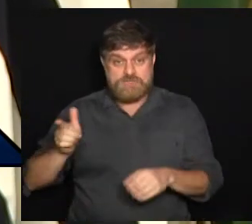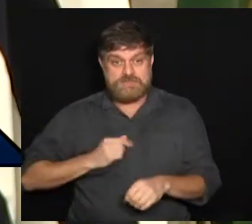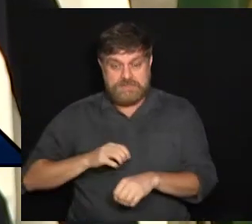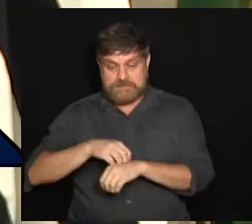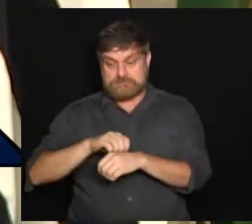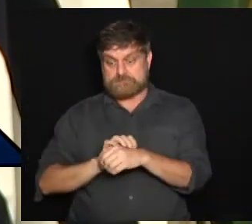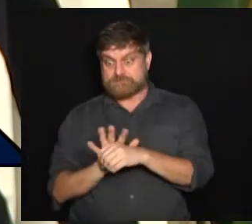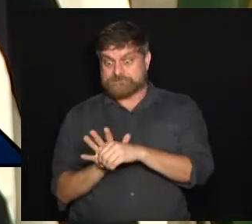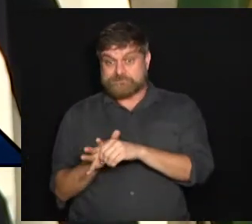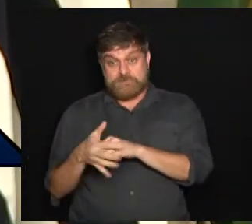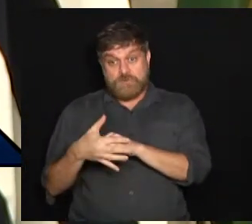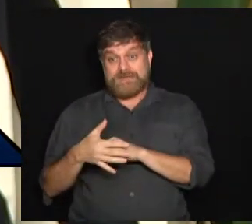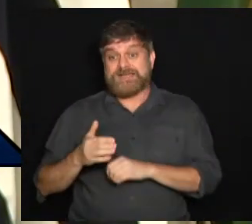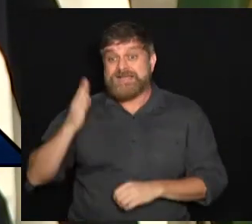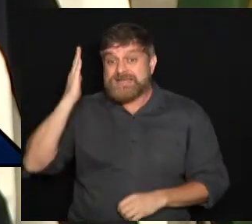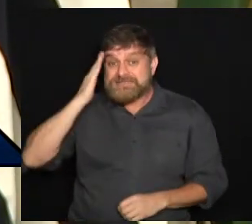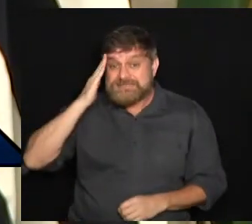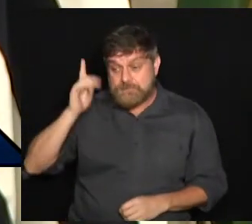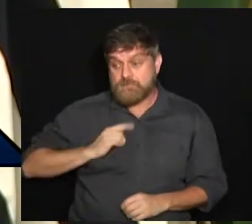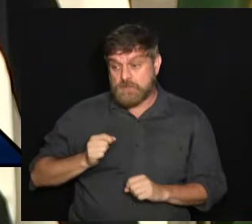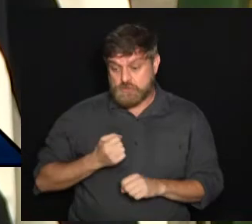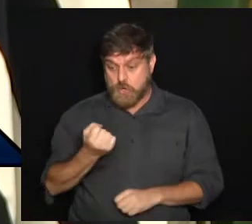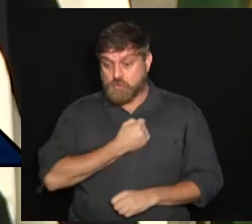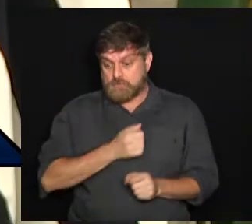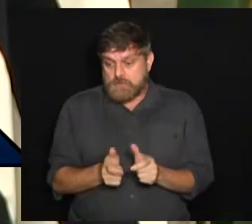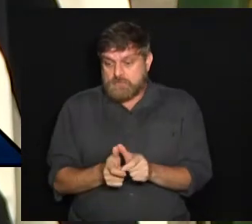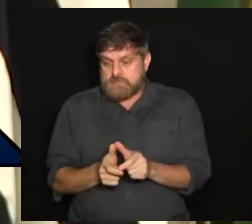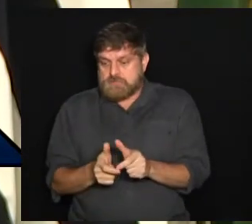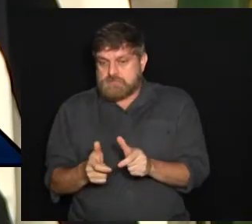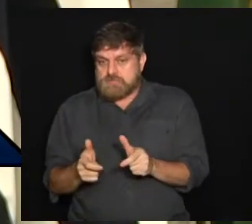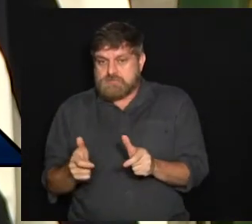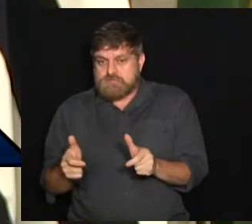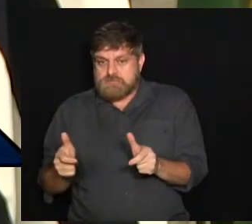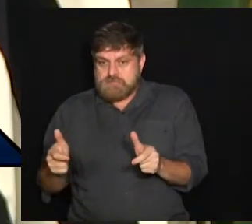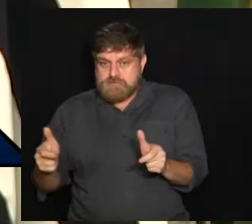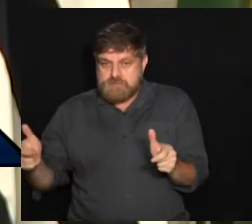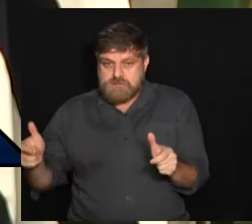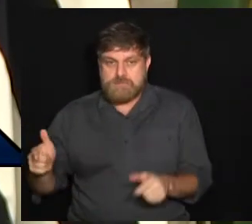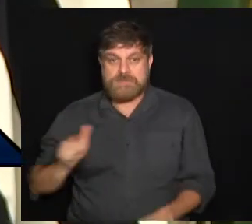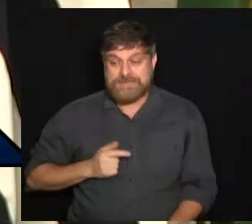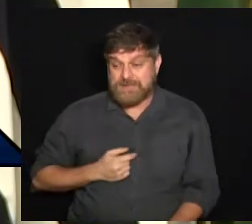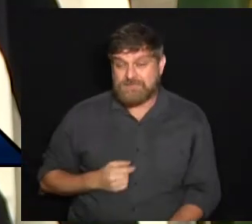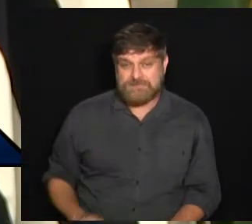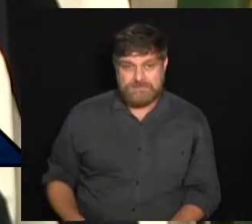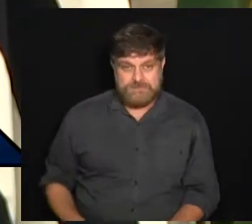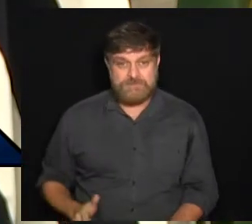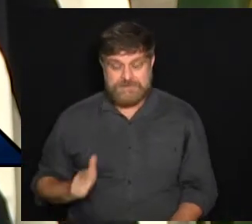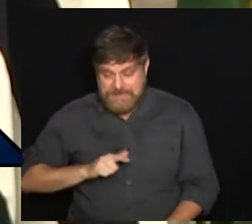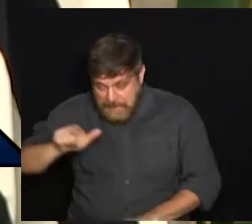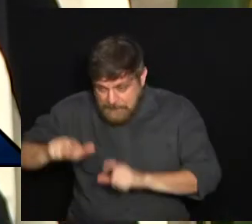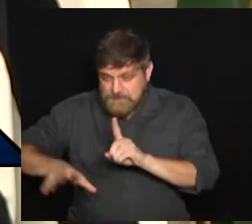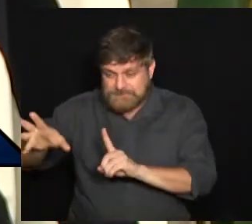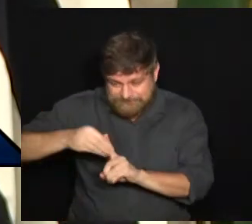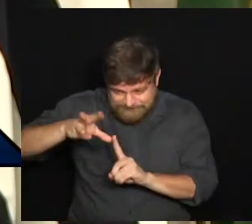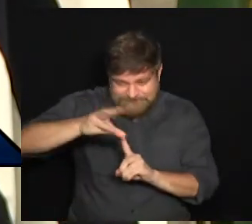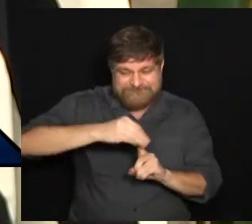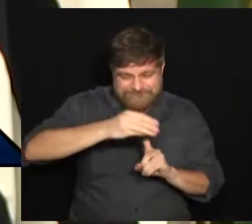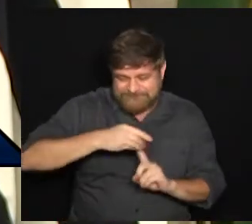por coronavírus, a gente sabe que esse número tende a aumentar, então nas próximas semanas a tendência é que cada vez mais quadros